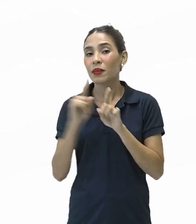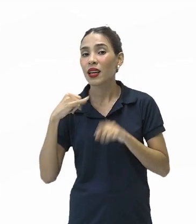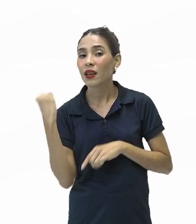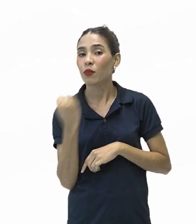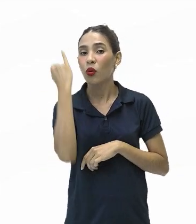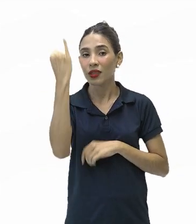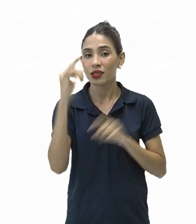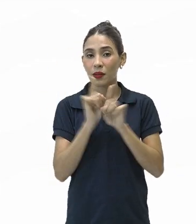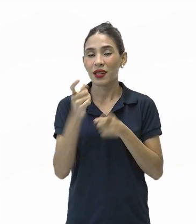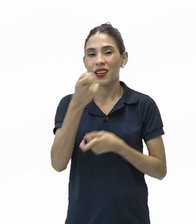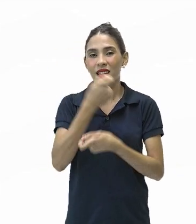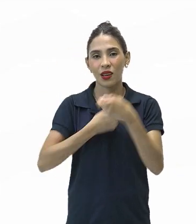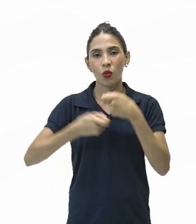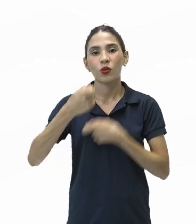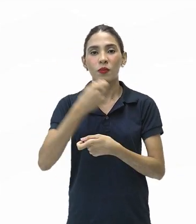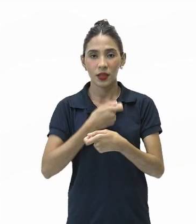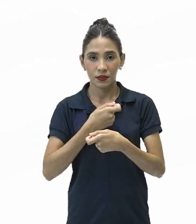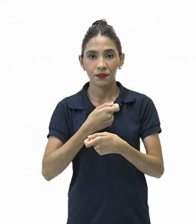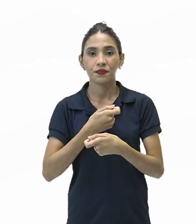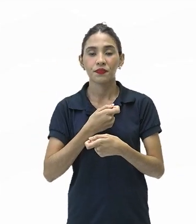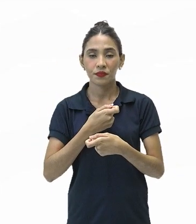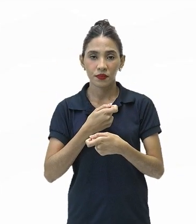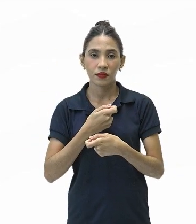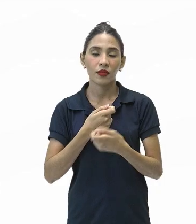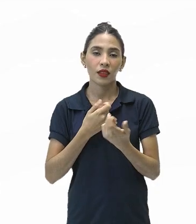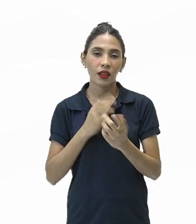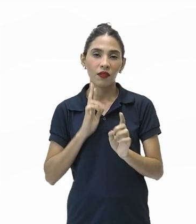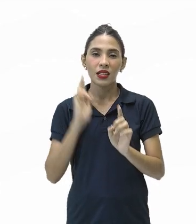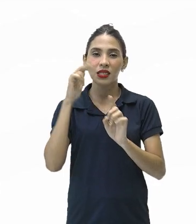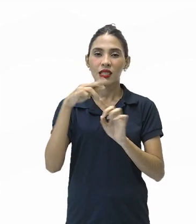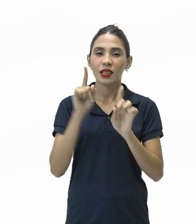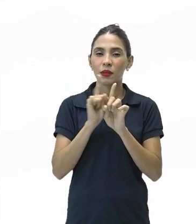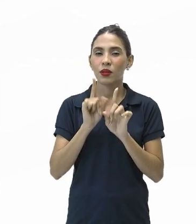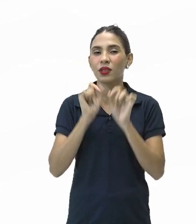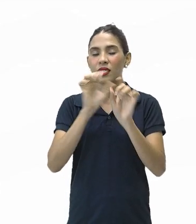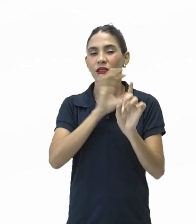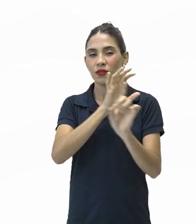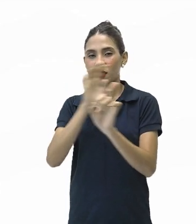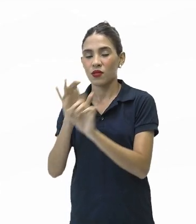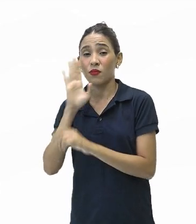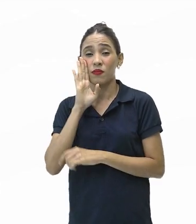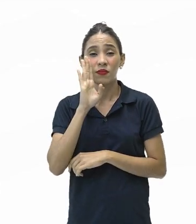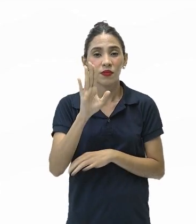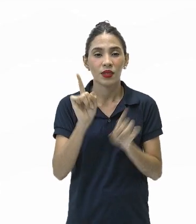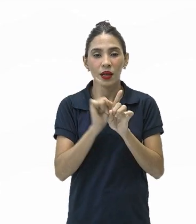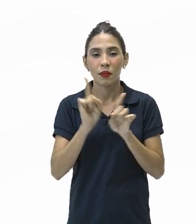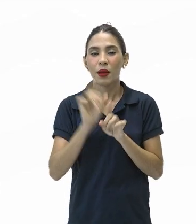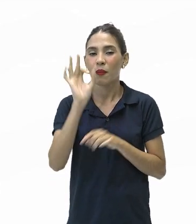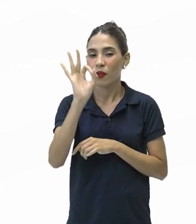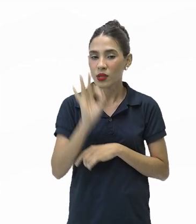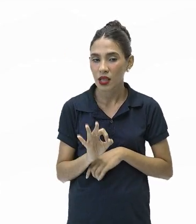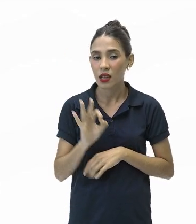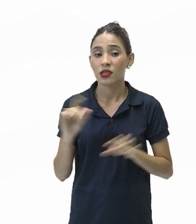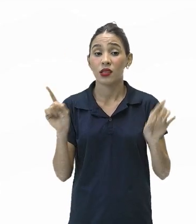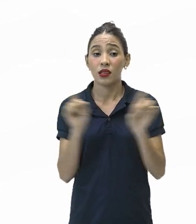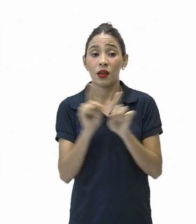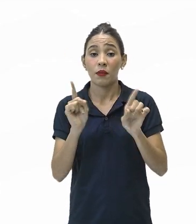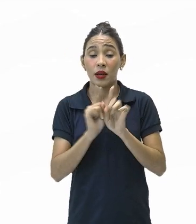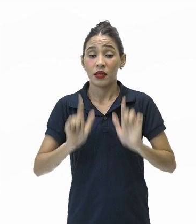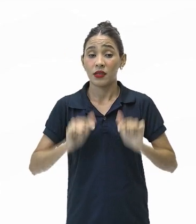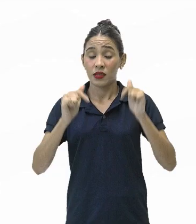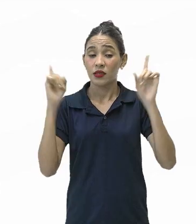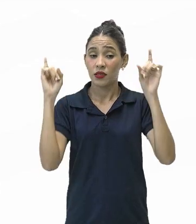importância da economia, né? No que diz respeito aí, ela influenciou bastante nessa porcentagem e também no desafio